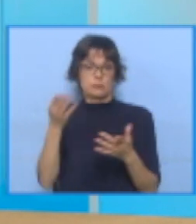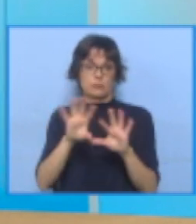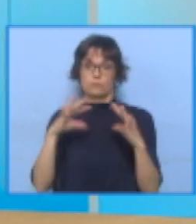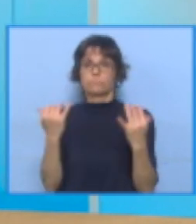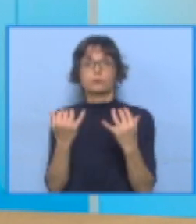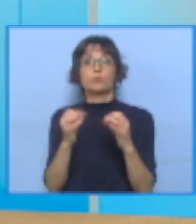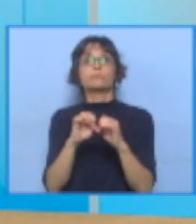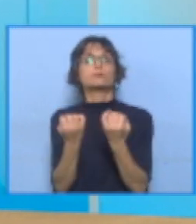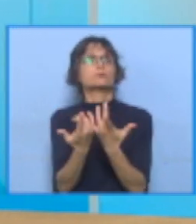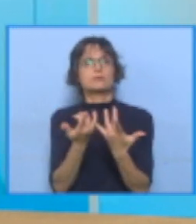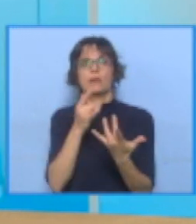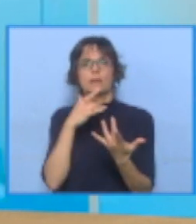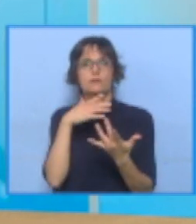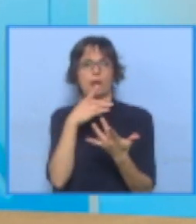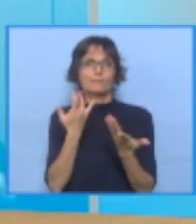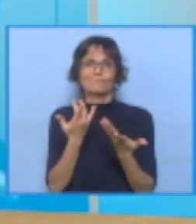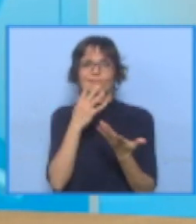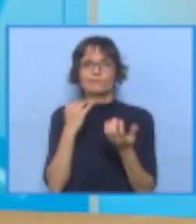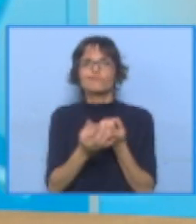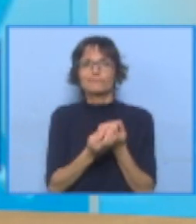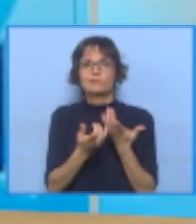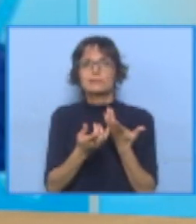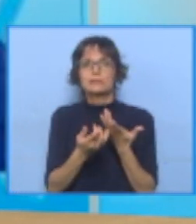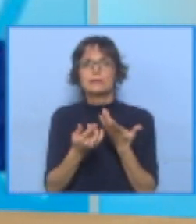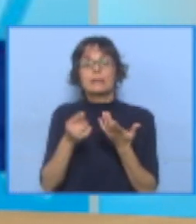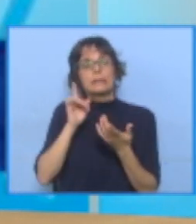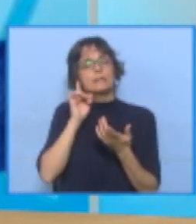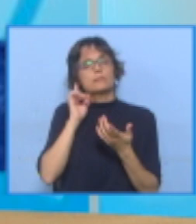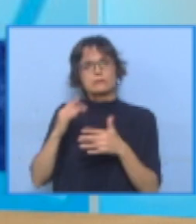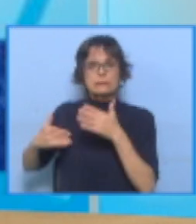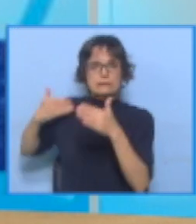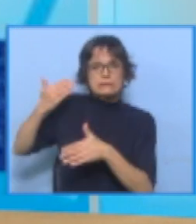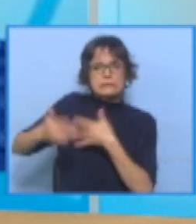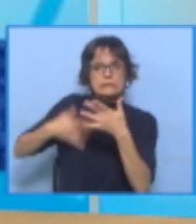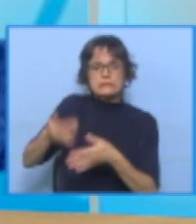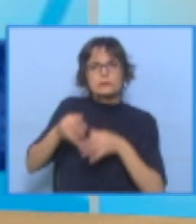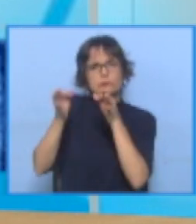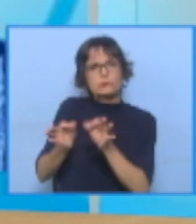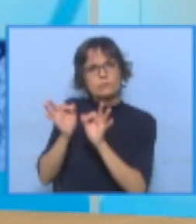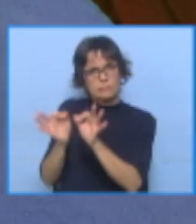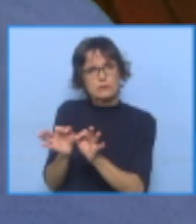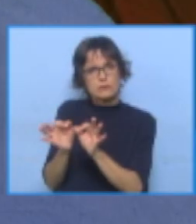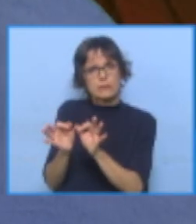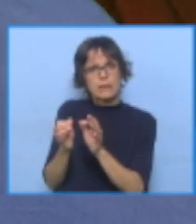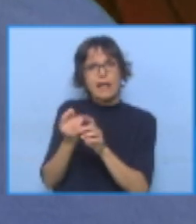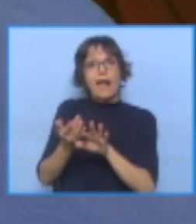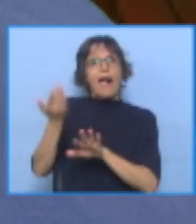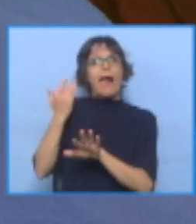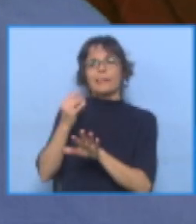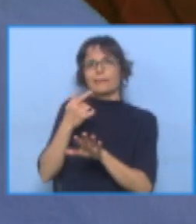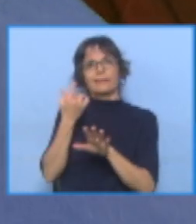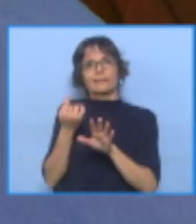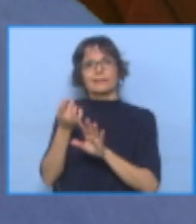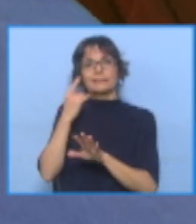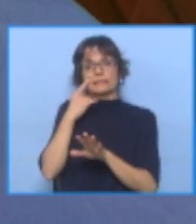muito pesado o cuidado dos ascendentes, até mais pesado do que os descendentes, porque os descendentes normalmente